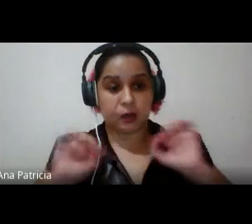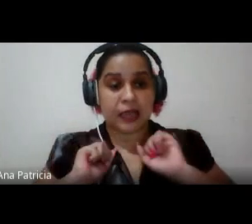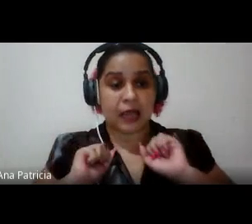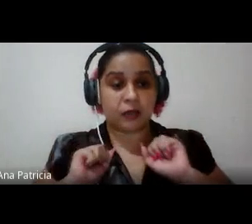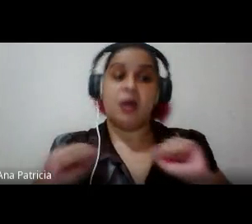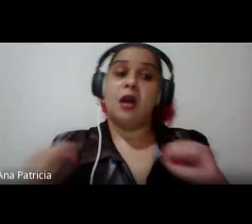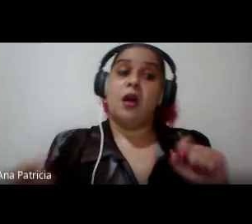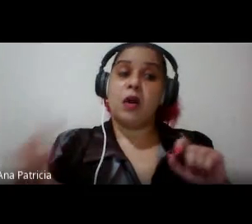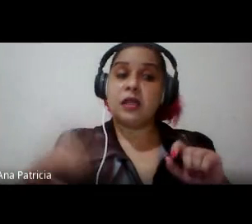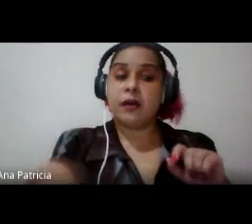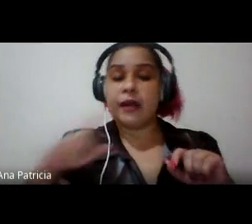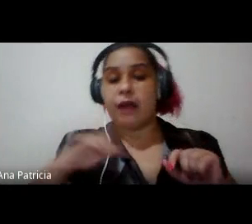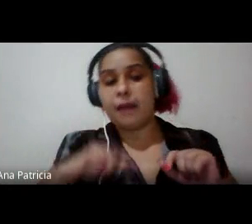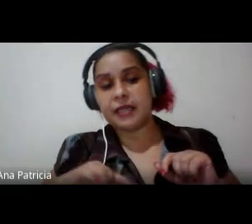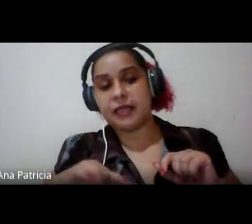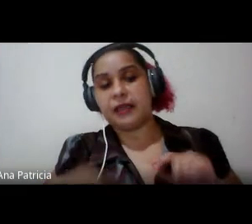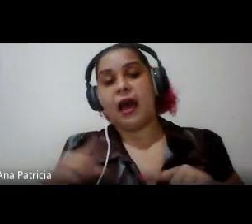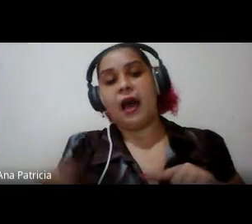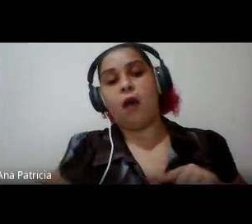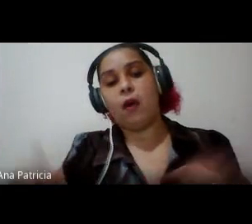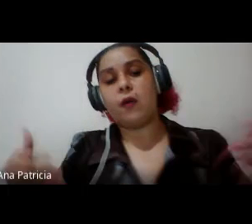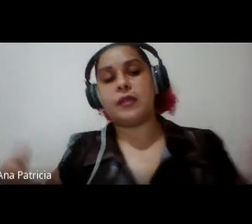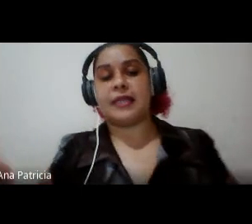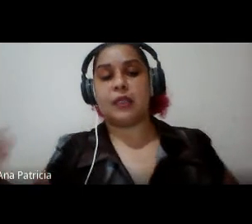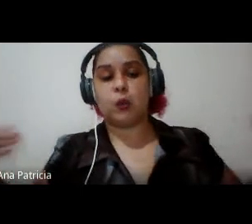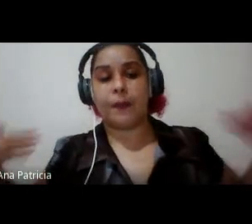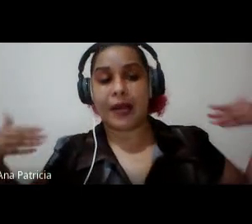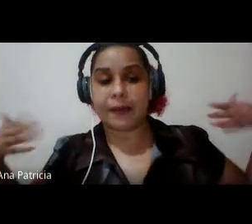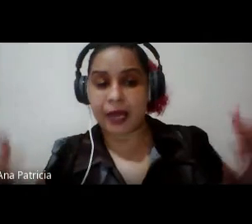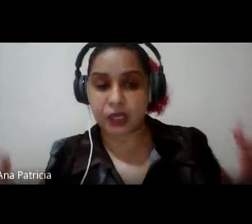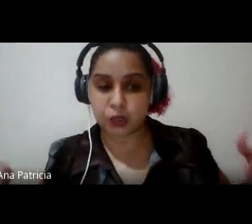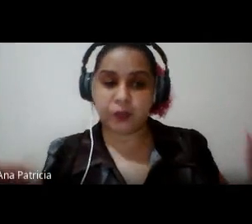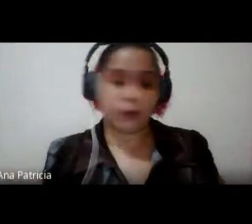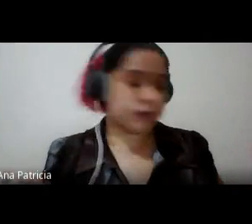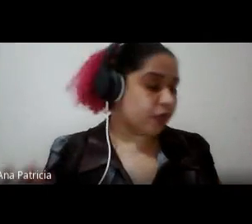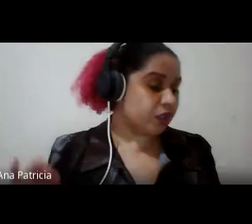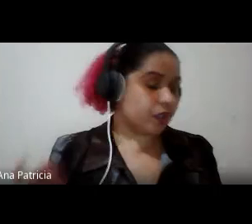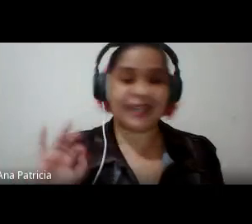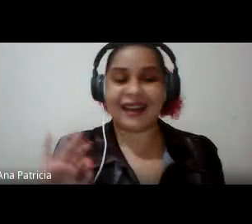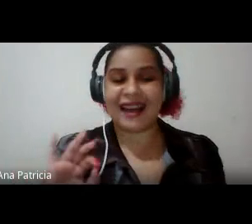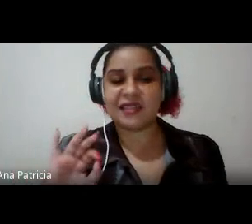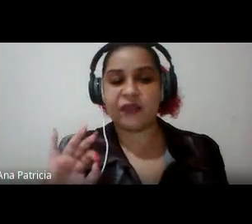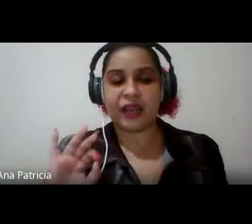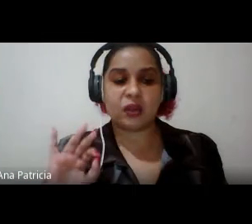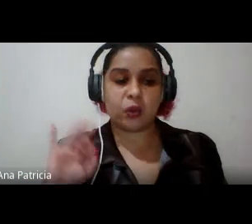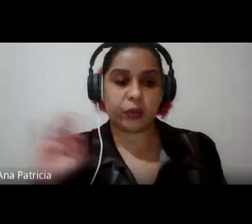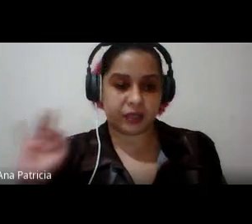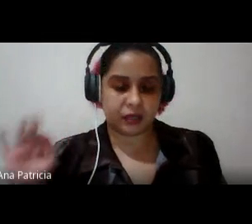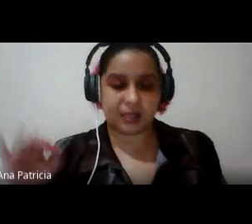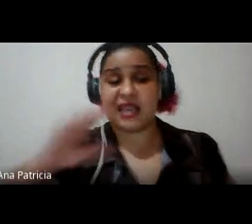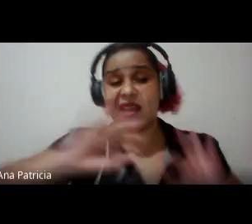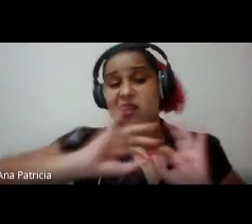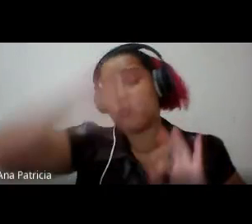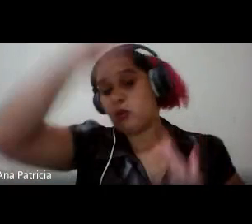só esse quadrado. Quando eu quero representar alguma coisa da cintura para baixo, eu vou usar o que a gente chama de